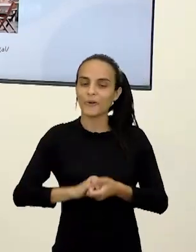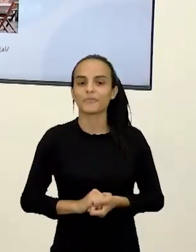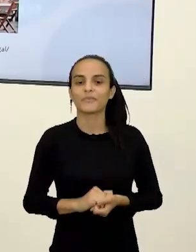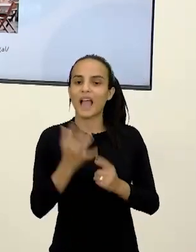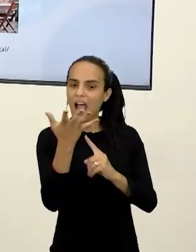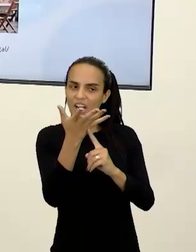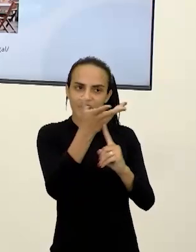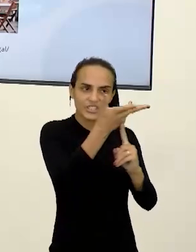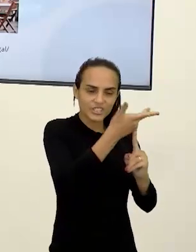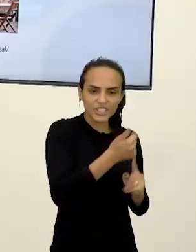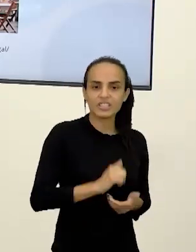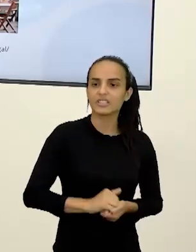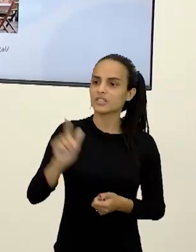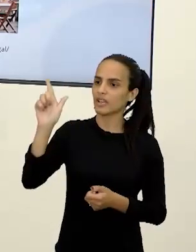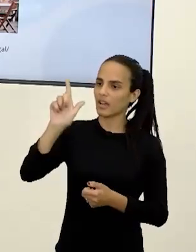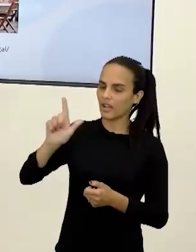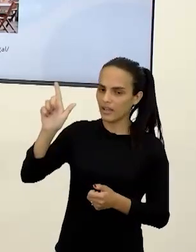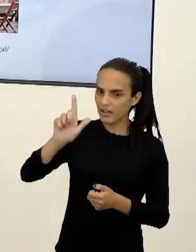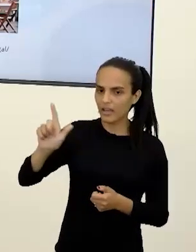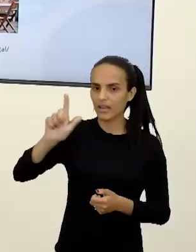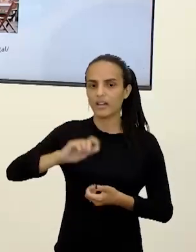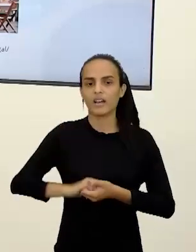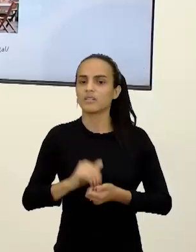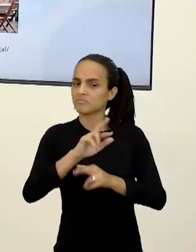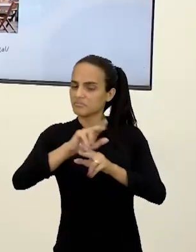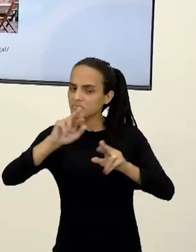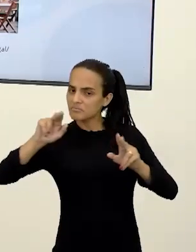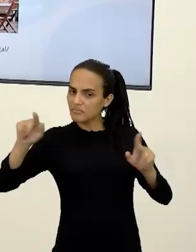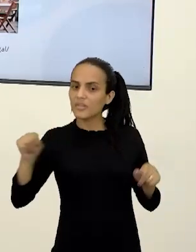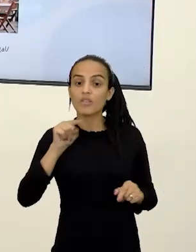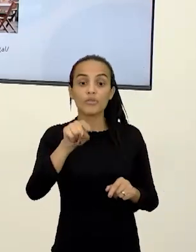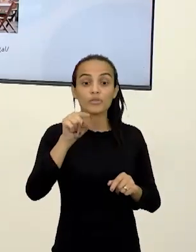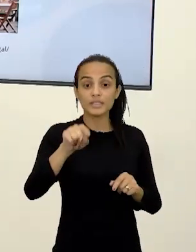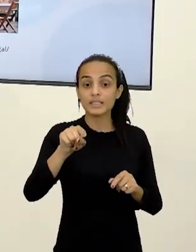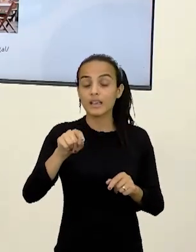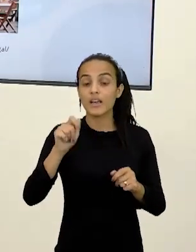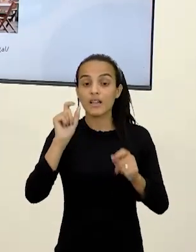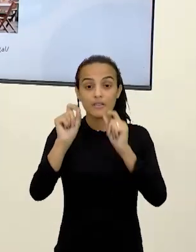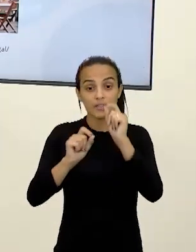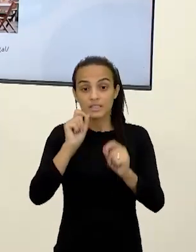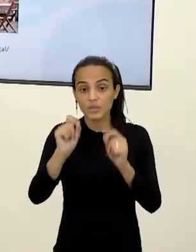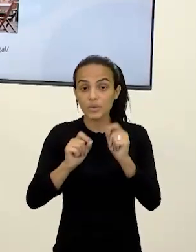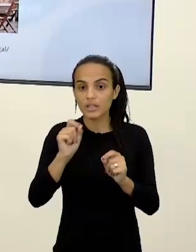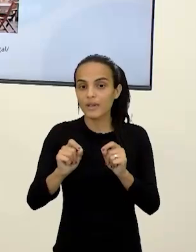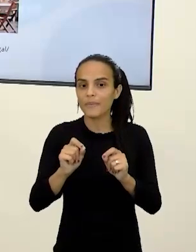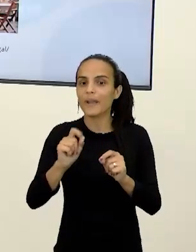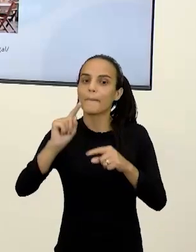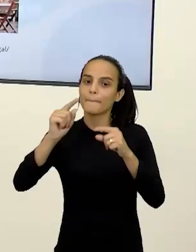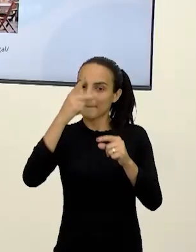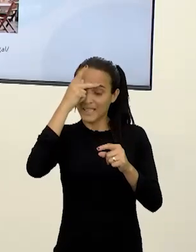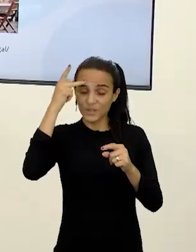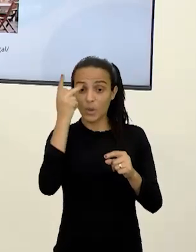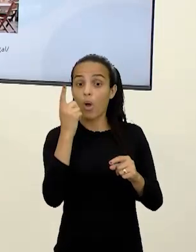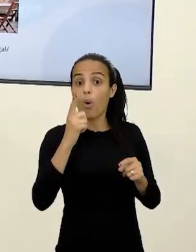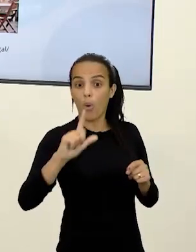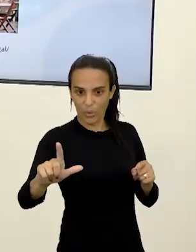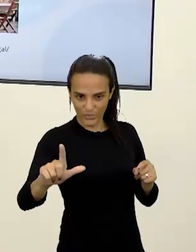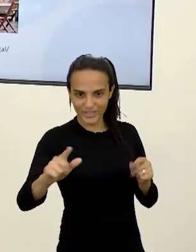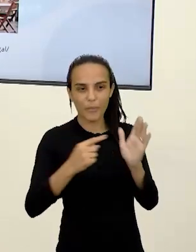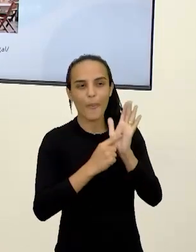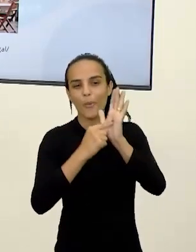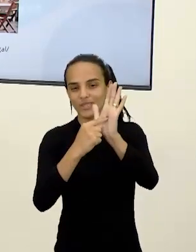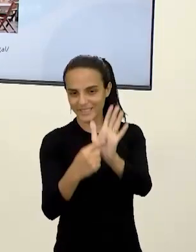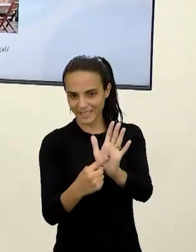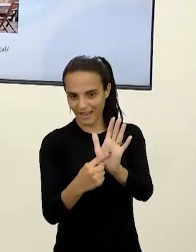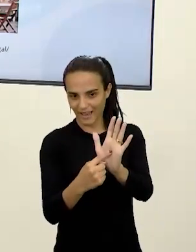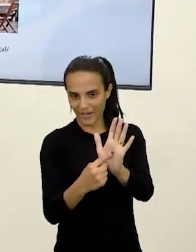artística, literária, né, em todas essas gamas, você está fazendo isso para outras pessoas, né, para mostrar para as outras